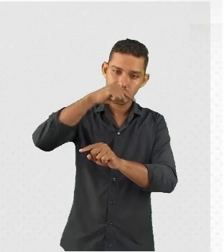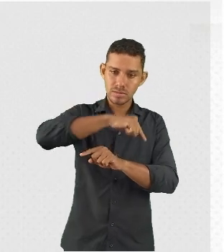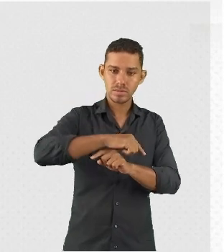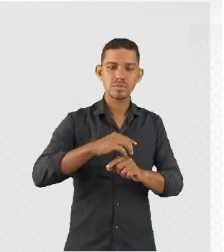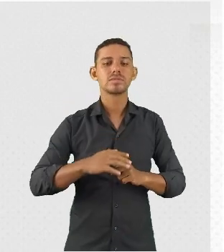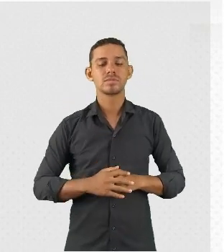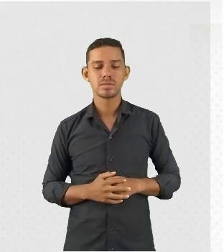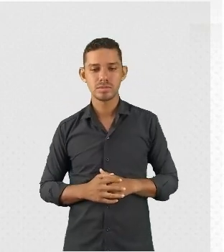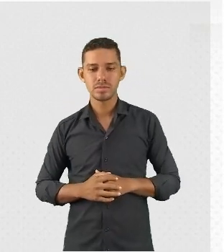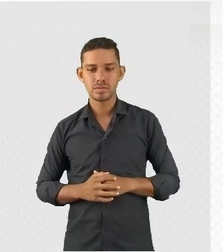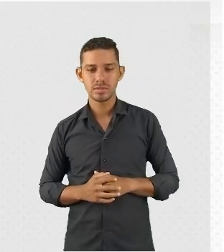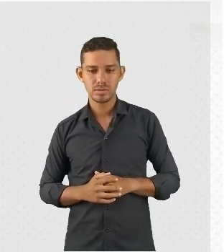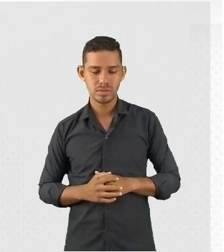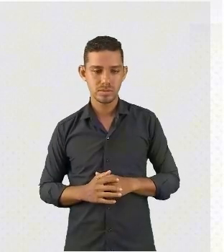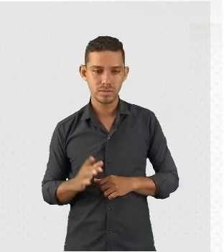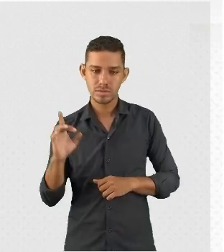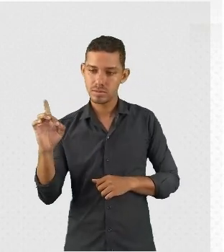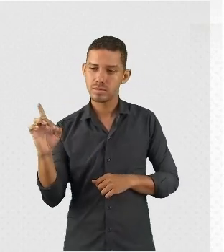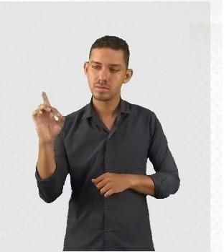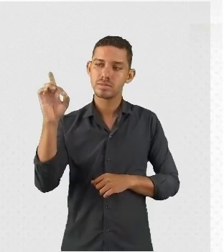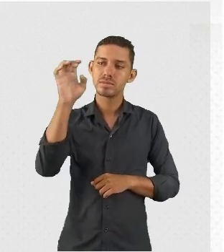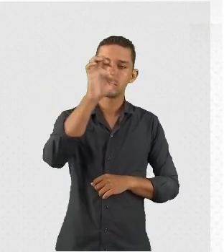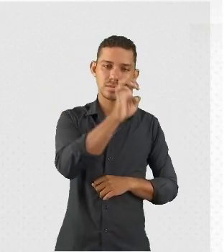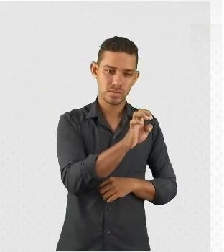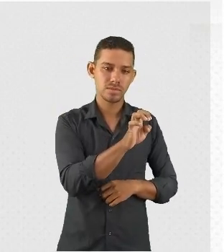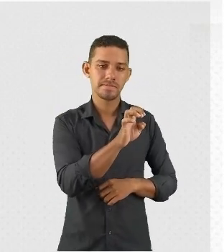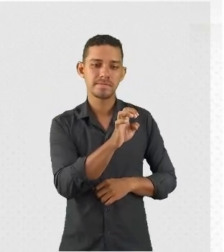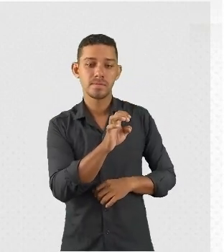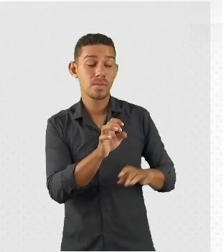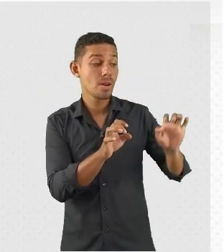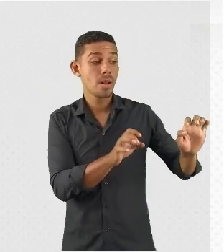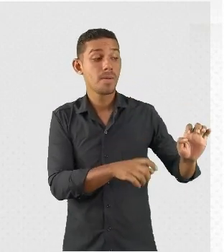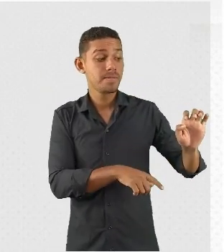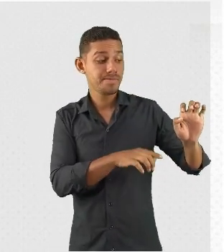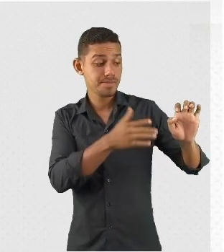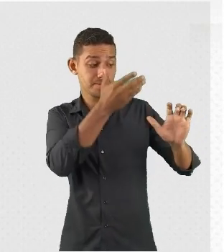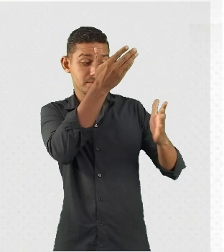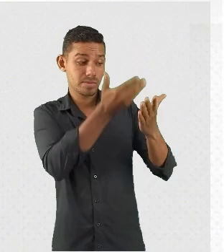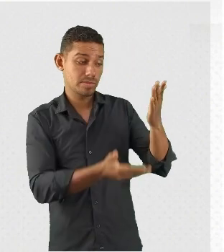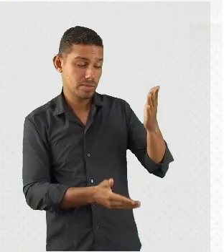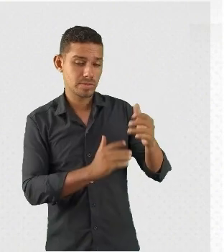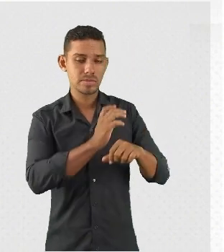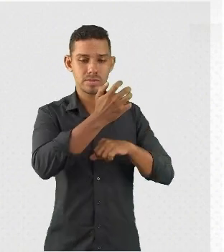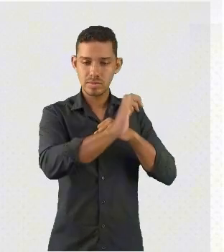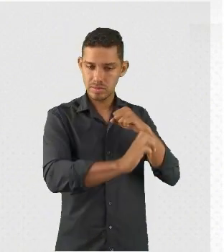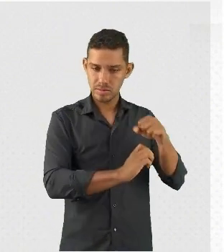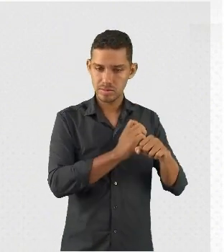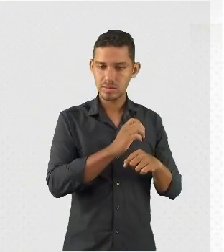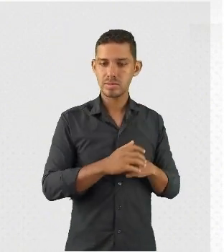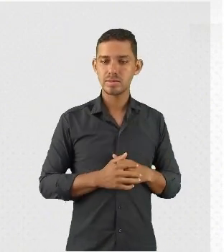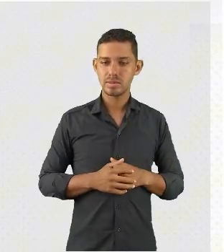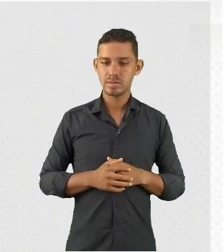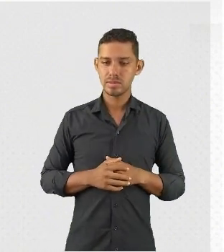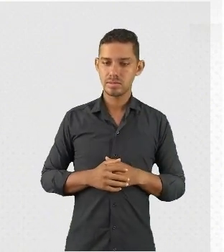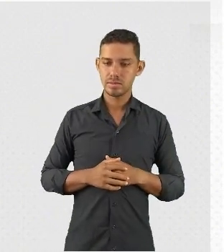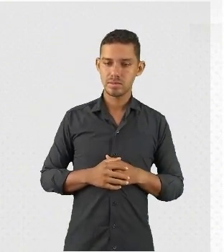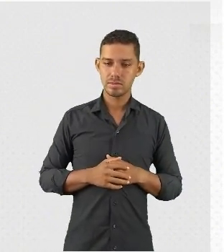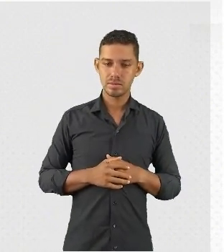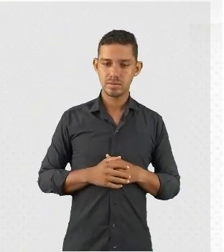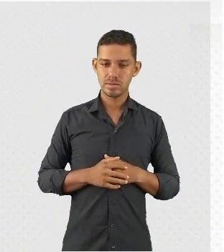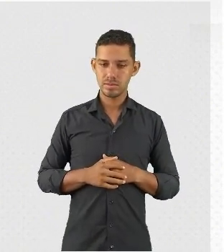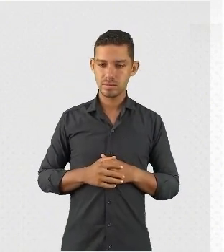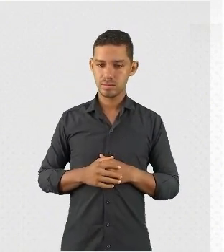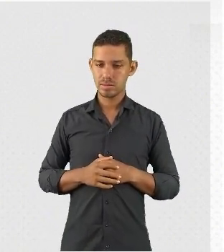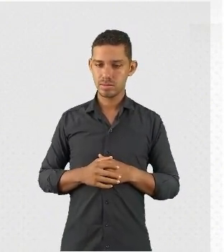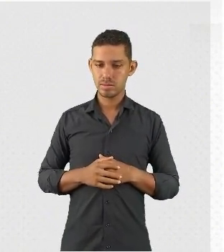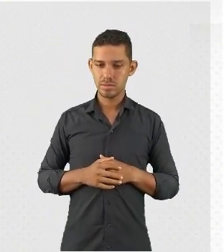tá? Então, esse da esquerda vai perder elétrons, vai ficar carregado positivamente. E o da